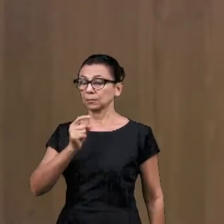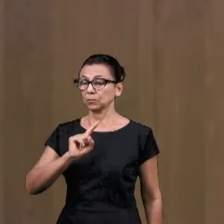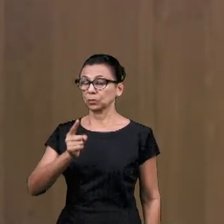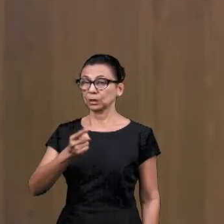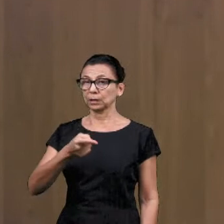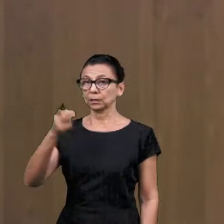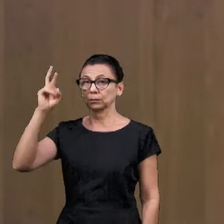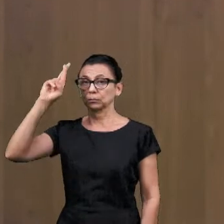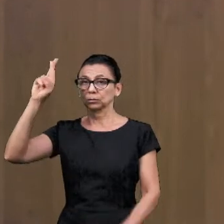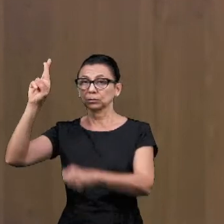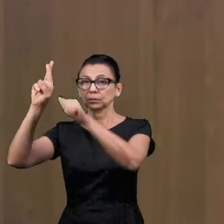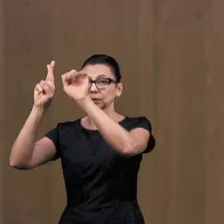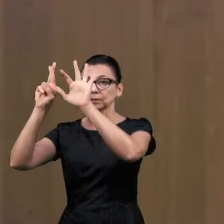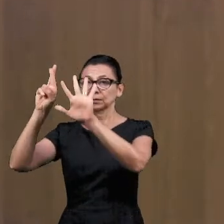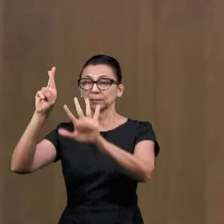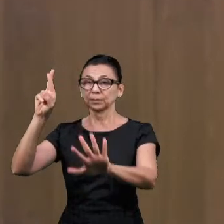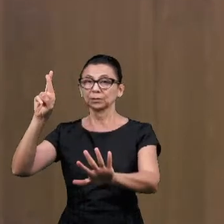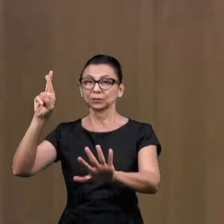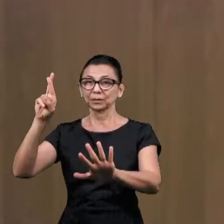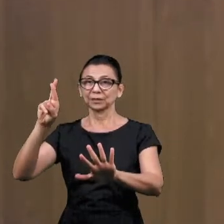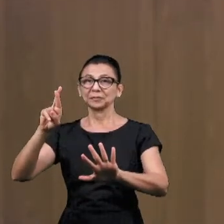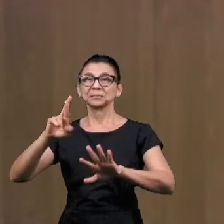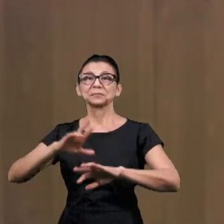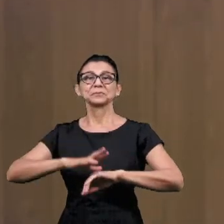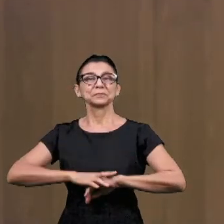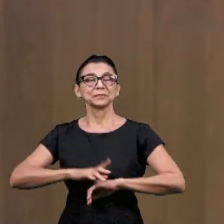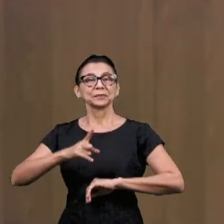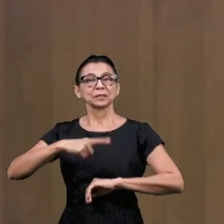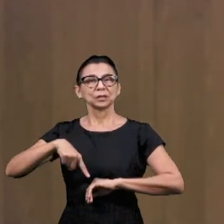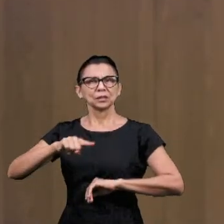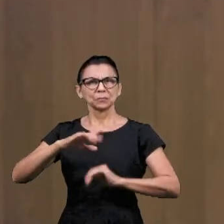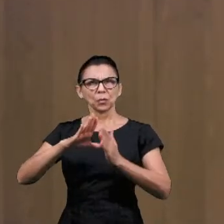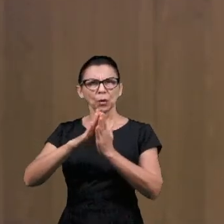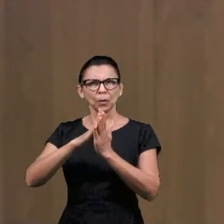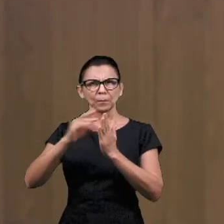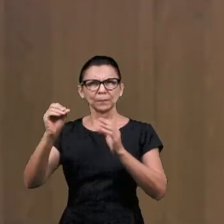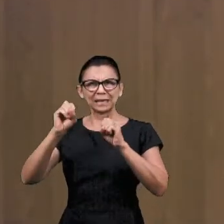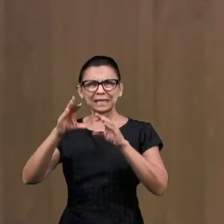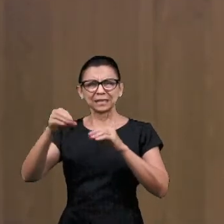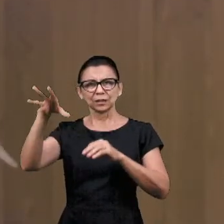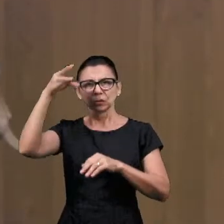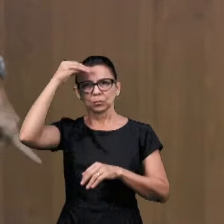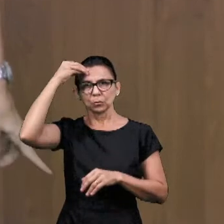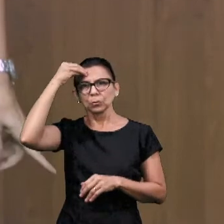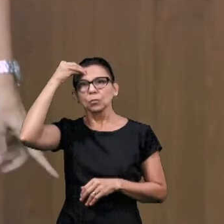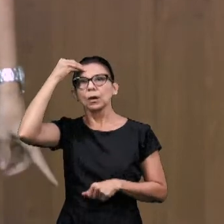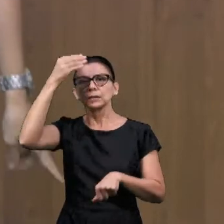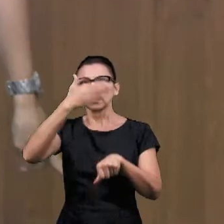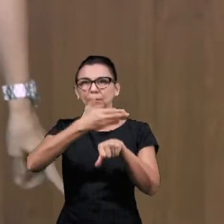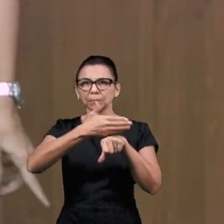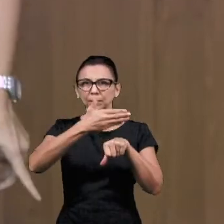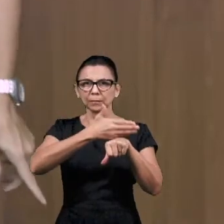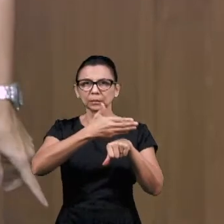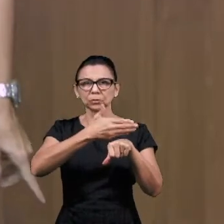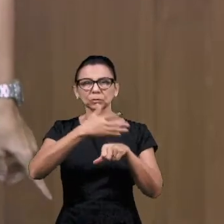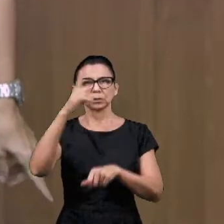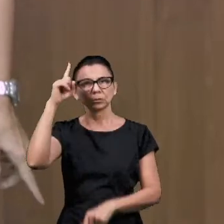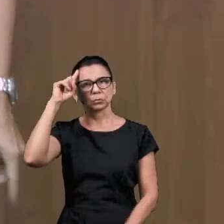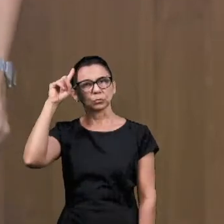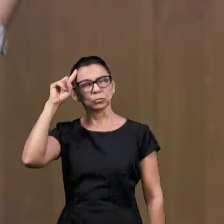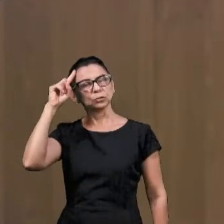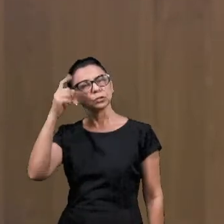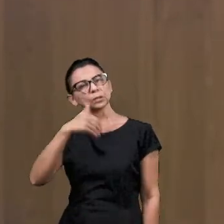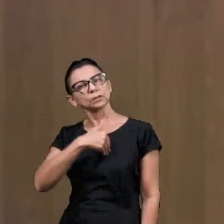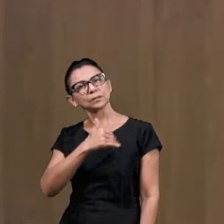assim nos abençoar com a sua palavra, que possamos guardar todos os ensinamentos, praticando todos os dias no nosso